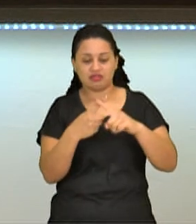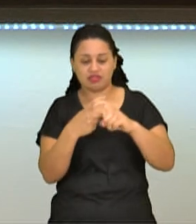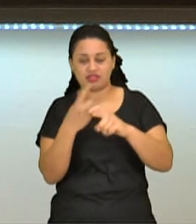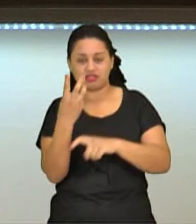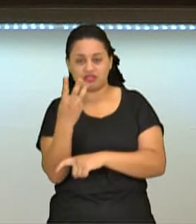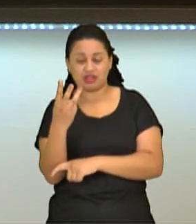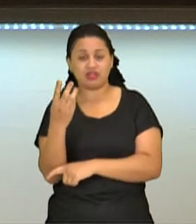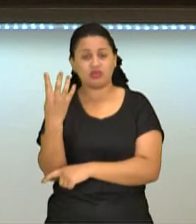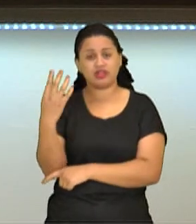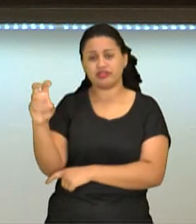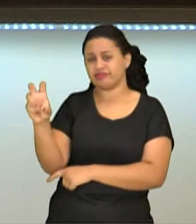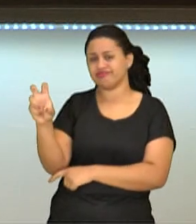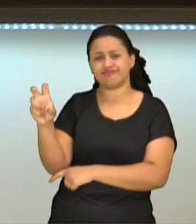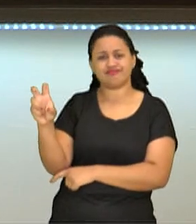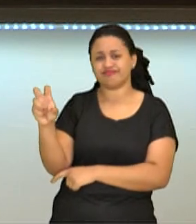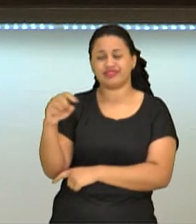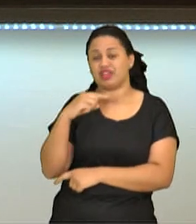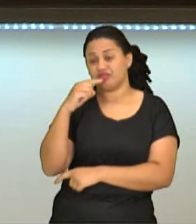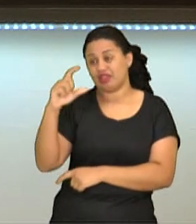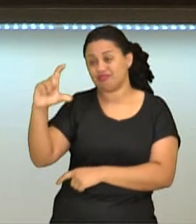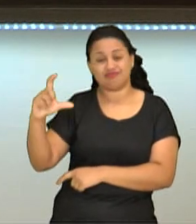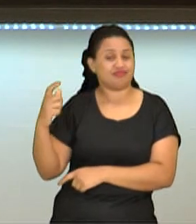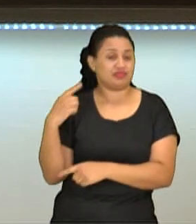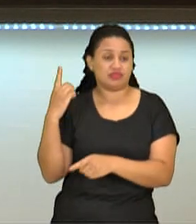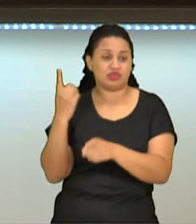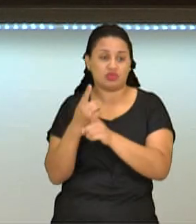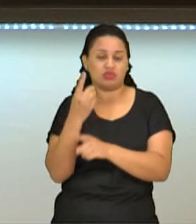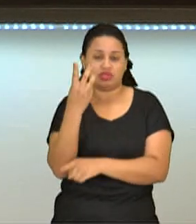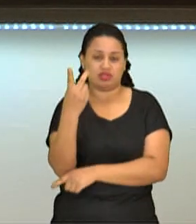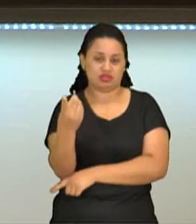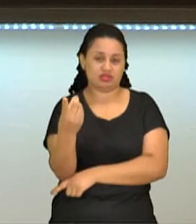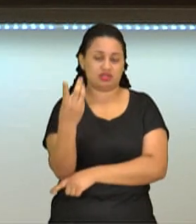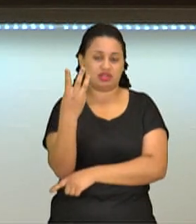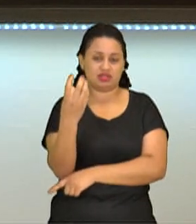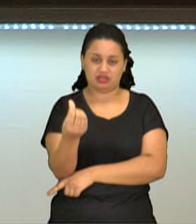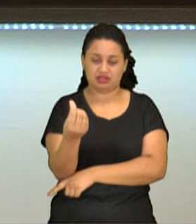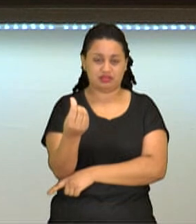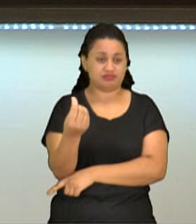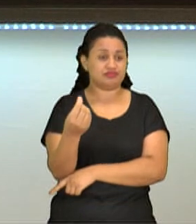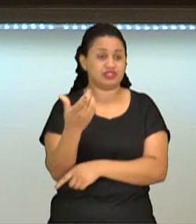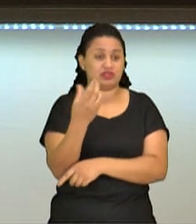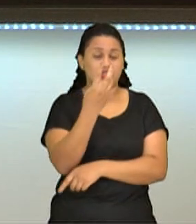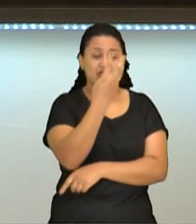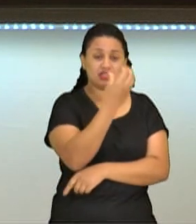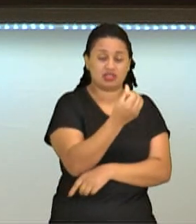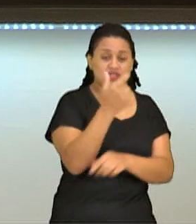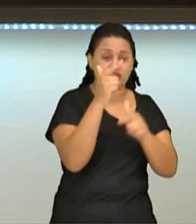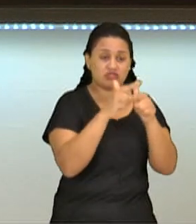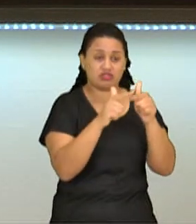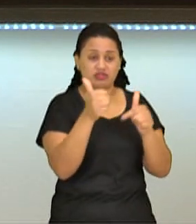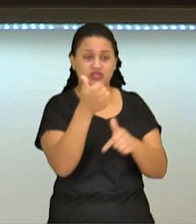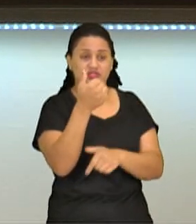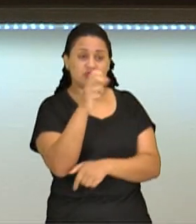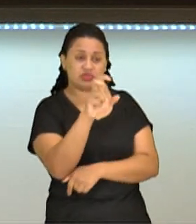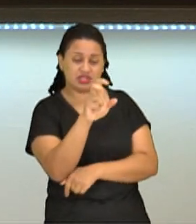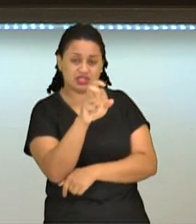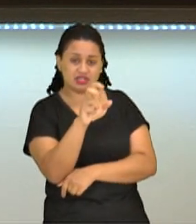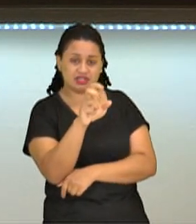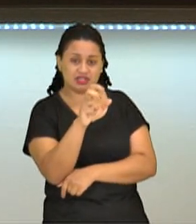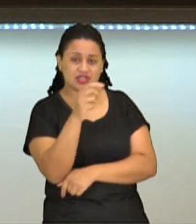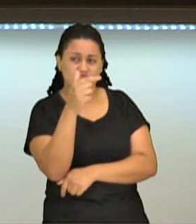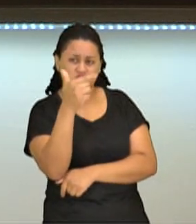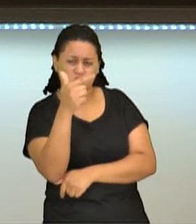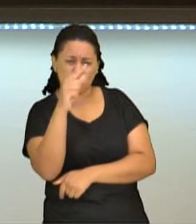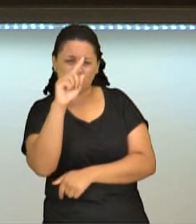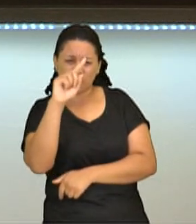vai dar 45, então passa do 36. Então quer dizer que 36 dividido por 15 é 2 e vai dar